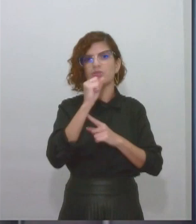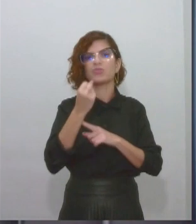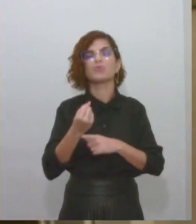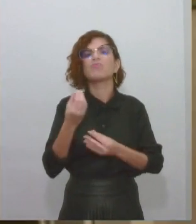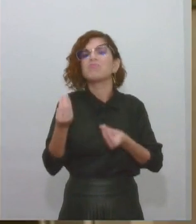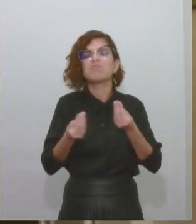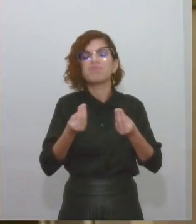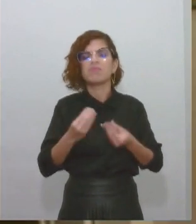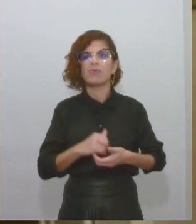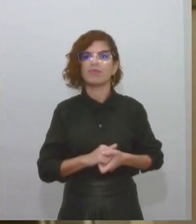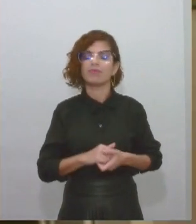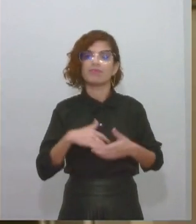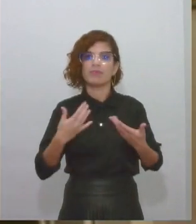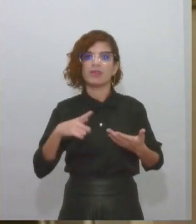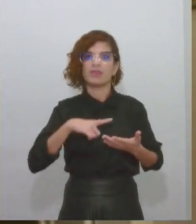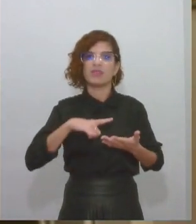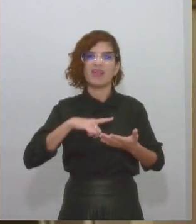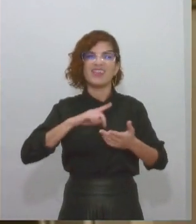atividades culturais,